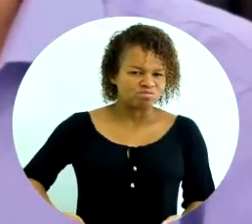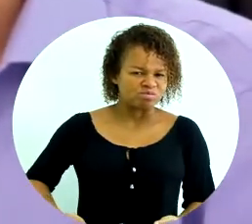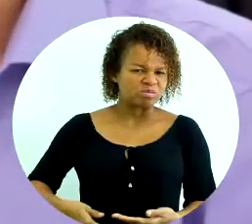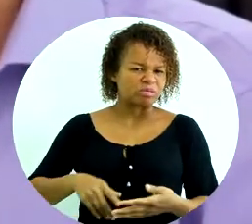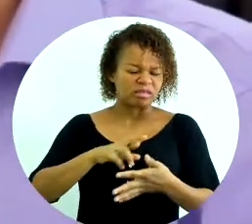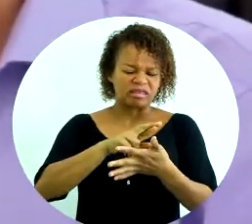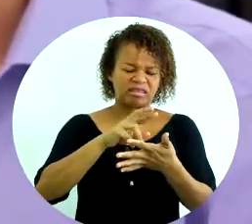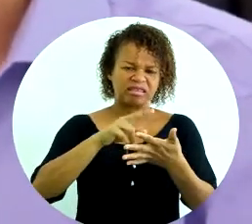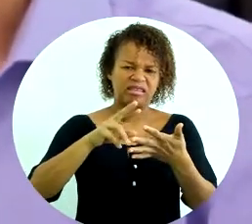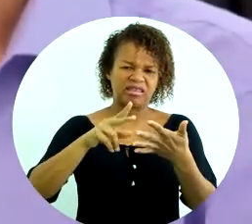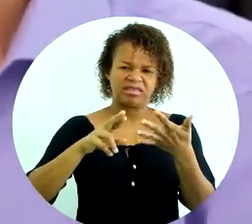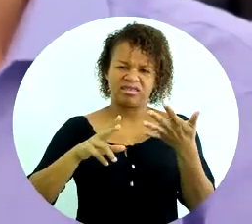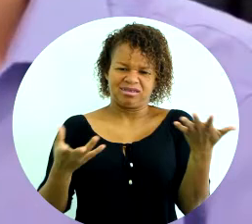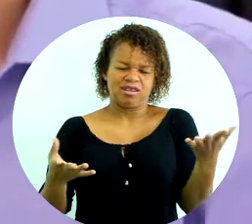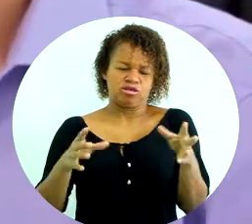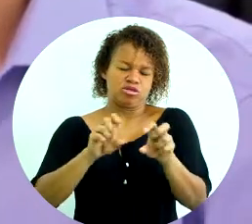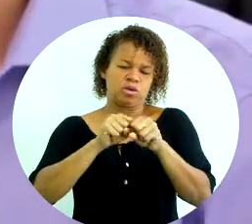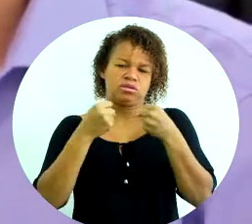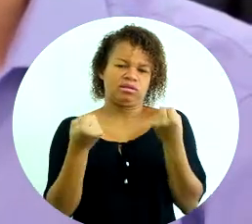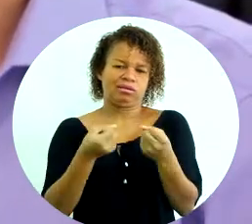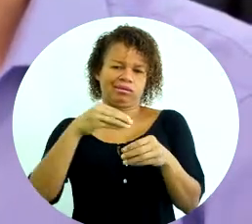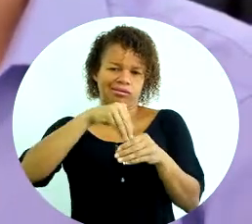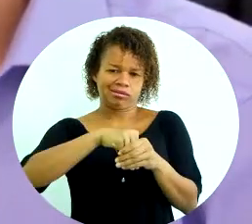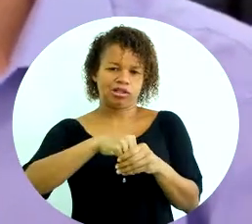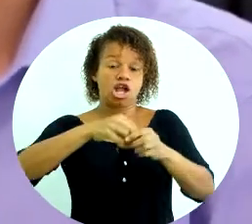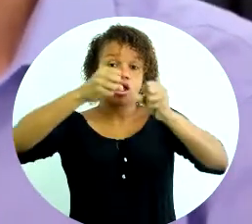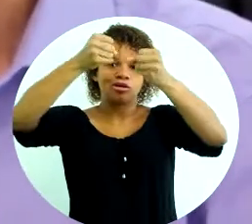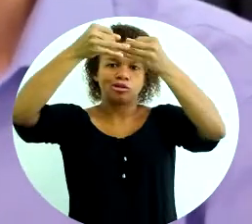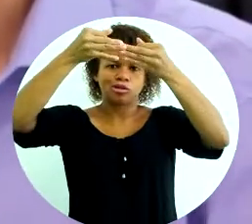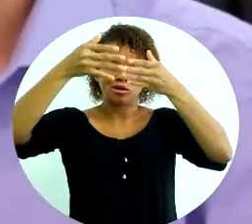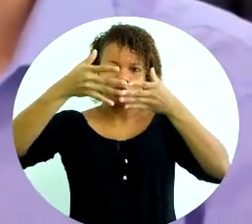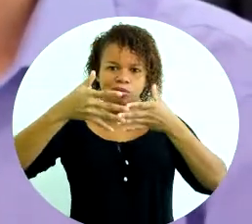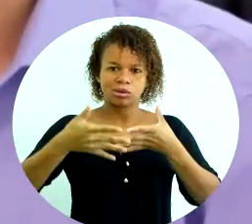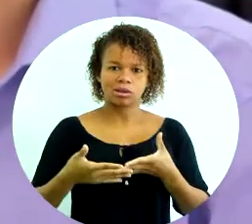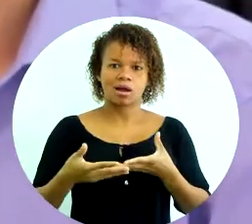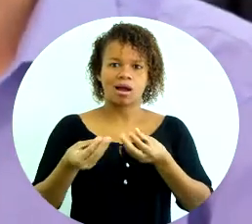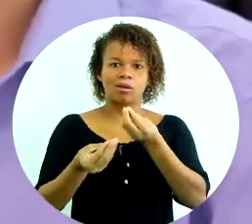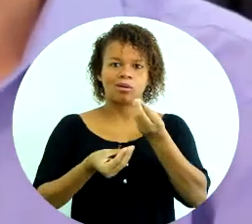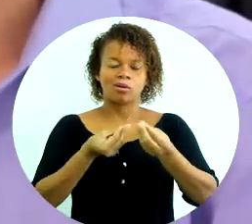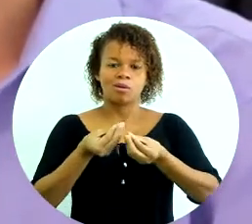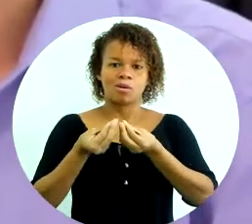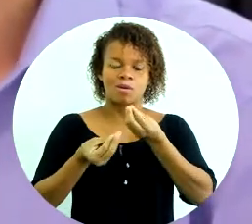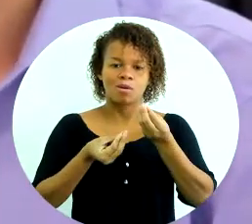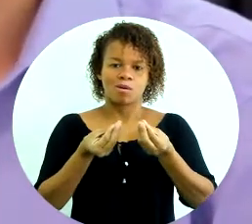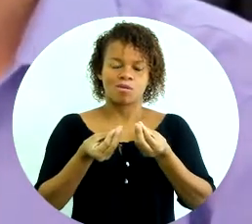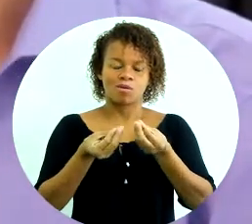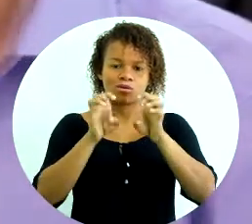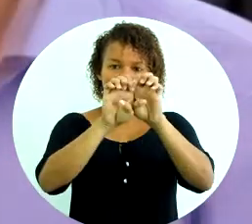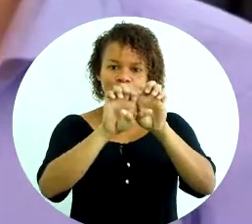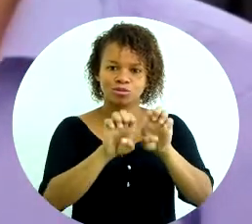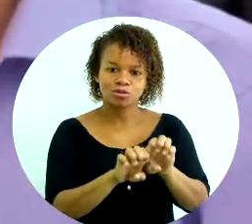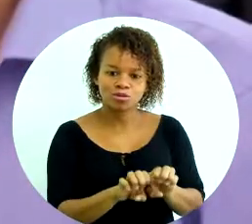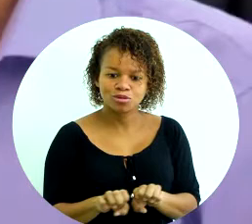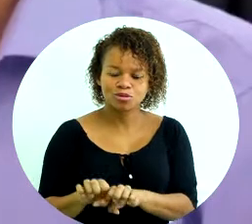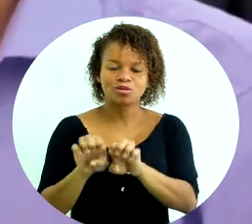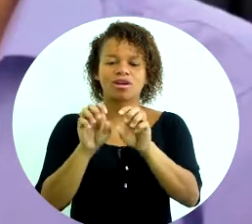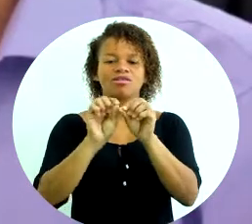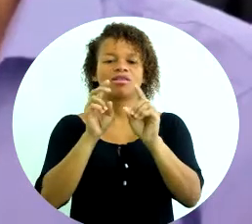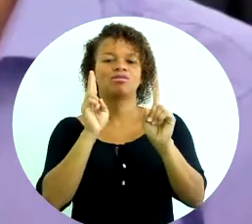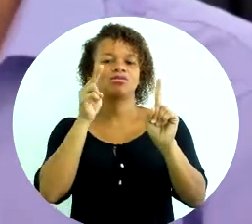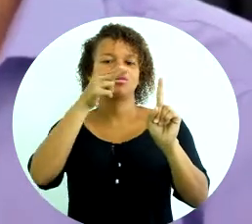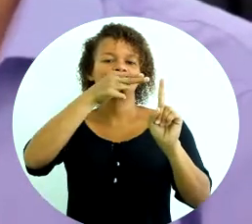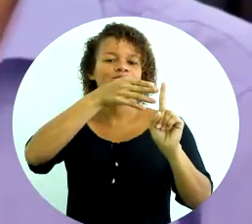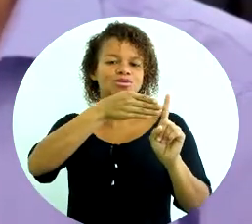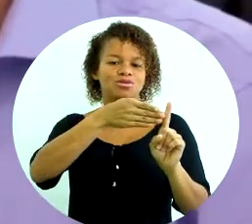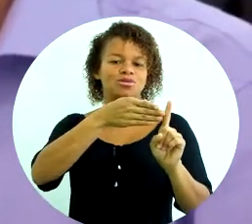fome, miséria e perturbações sociais. Explicar e intervir nesse corpo social faz parte